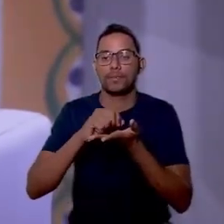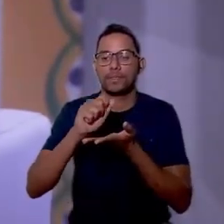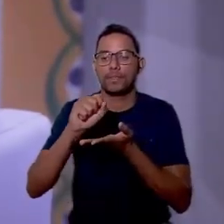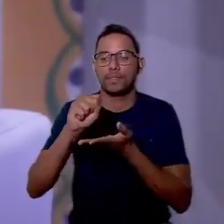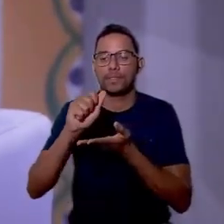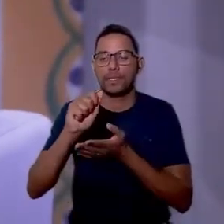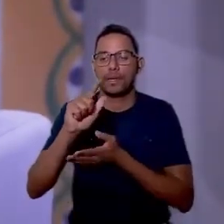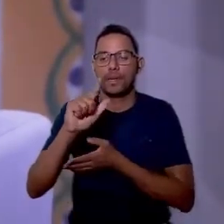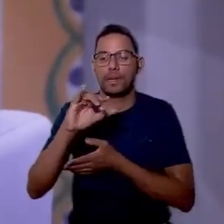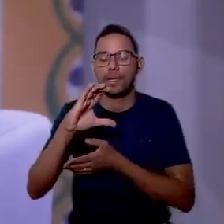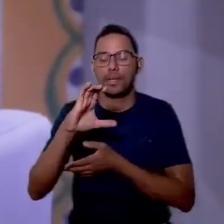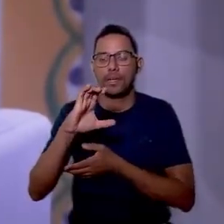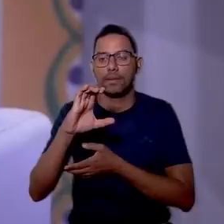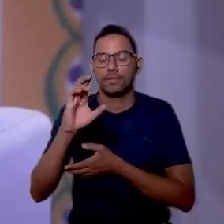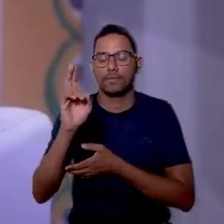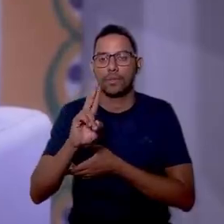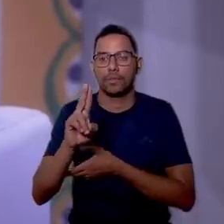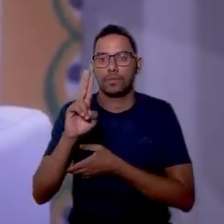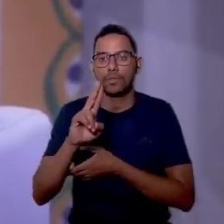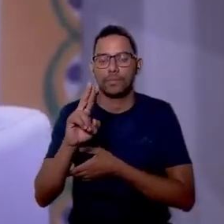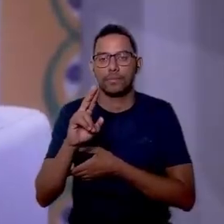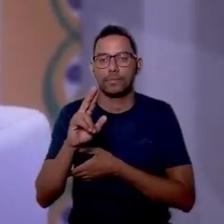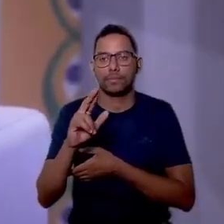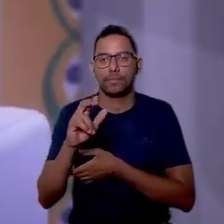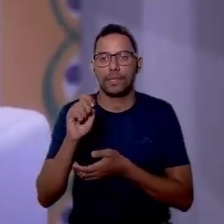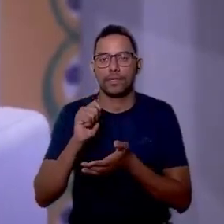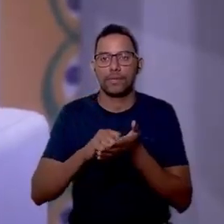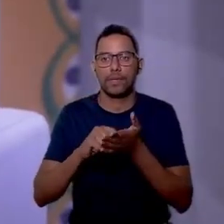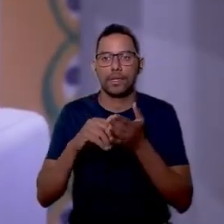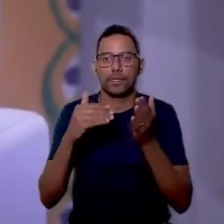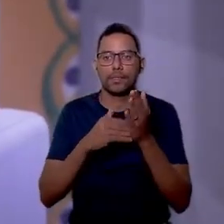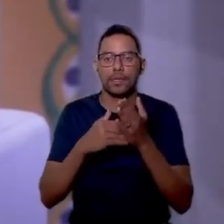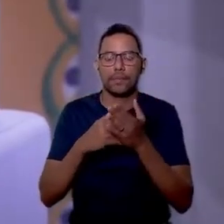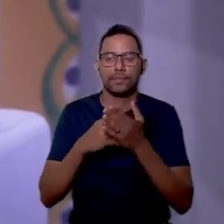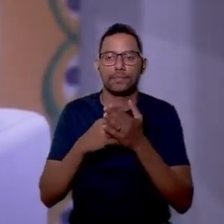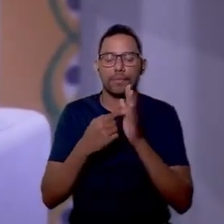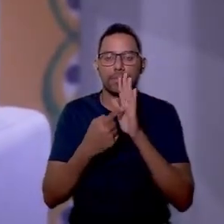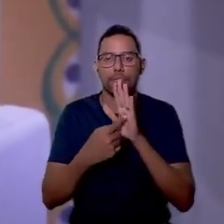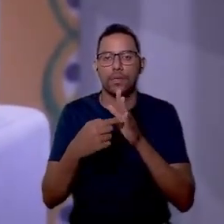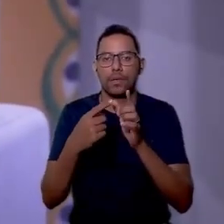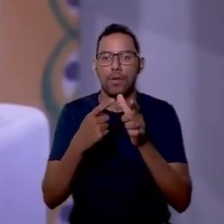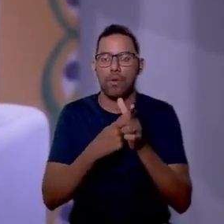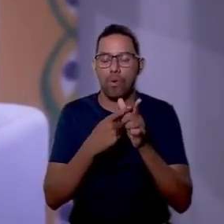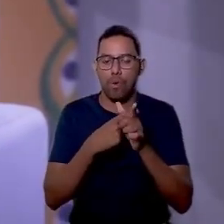ser usuário para se inscrever no SALIC, até a prestação de contas, passando